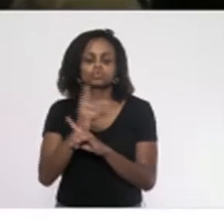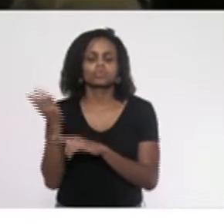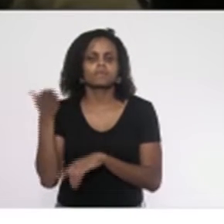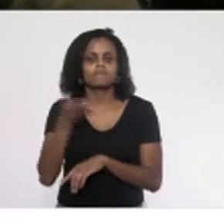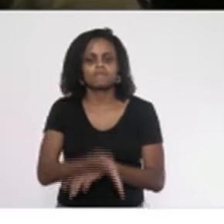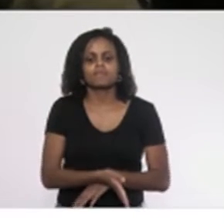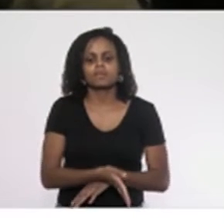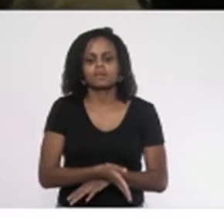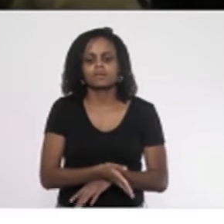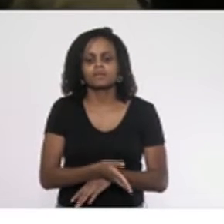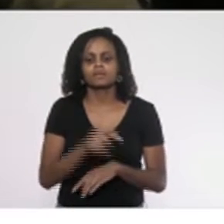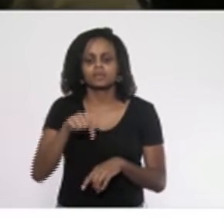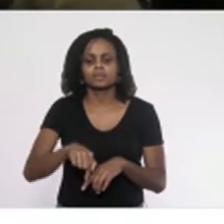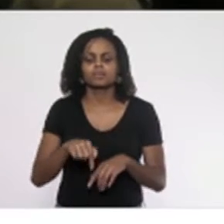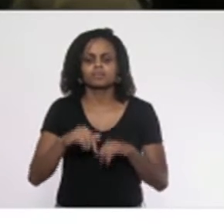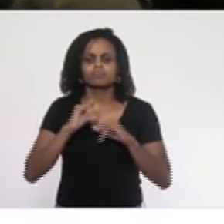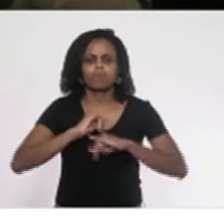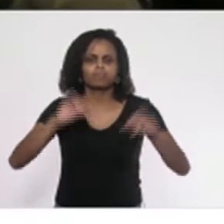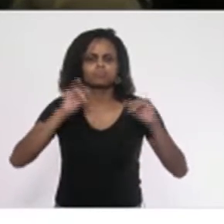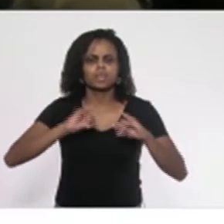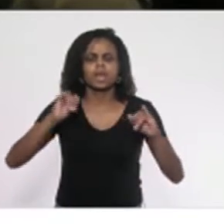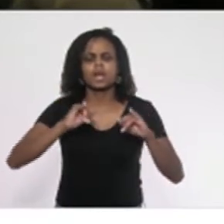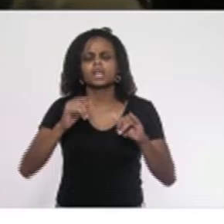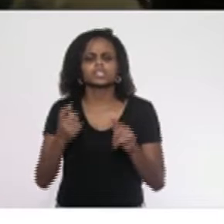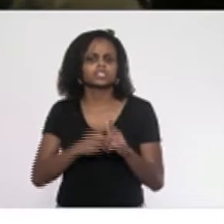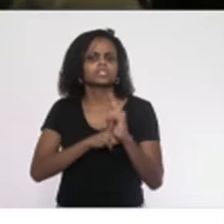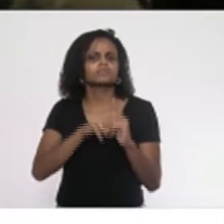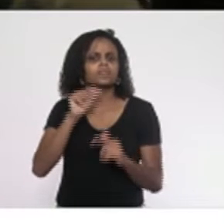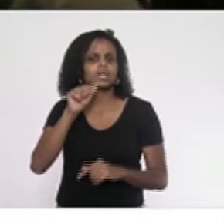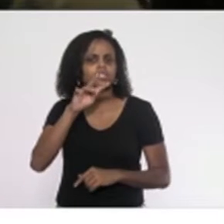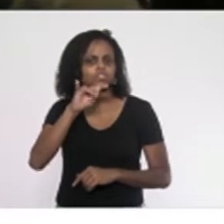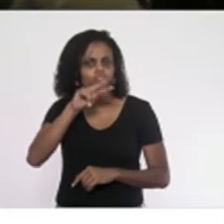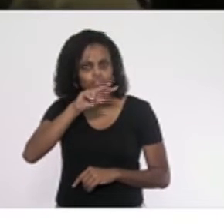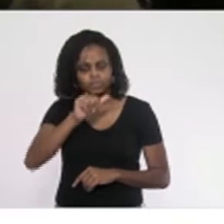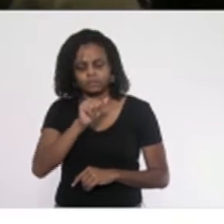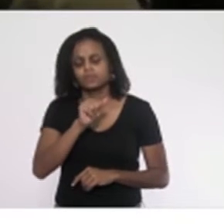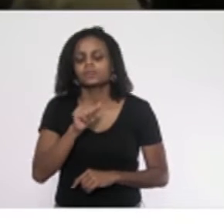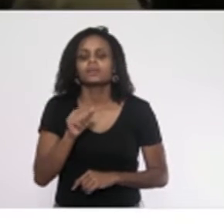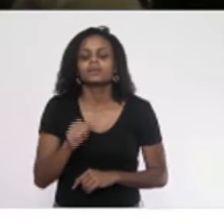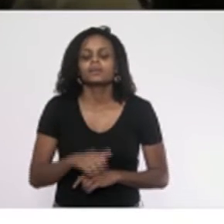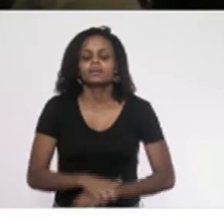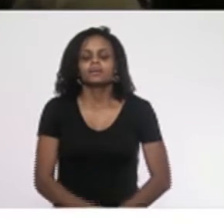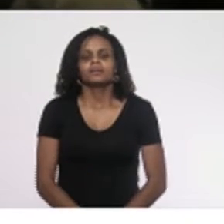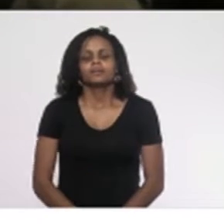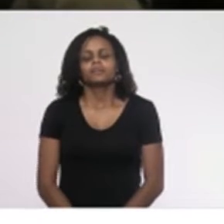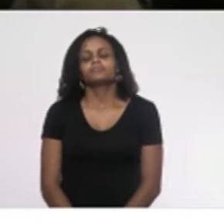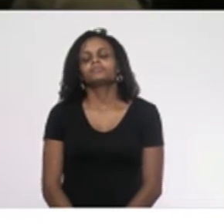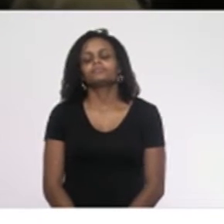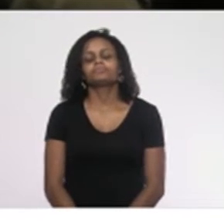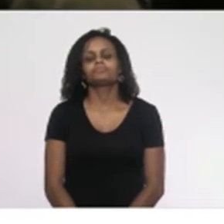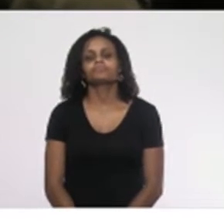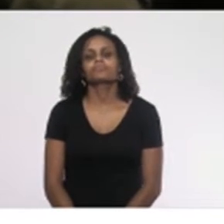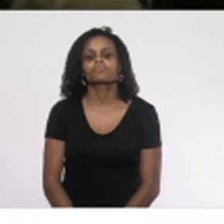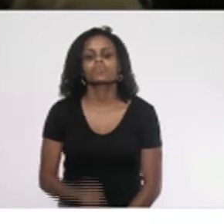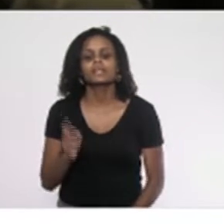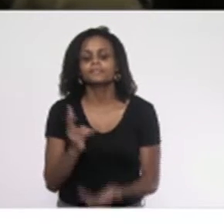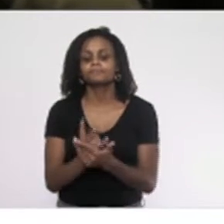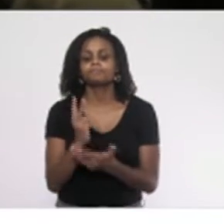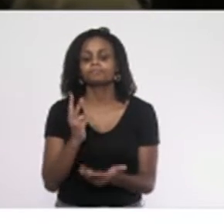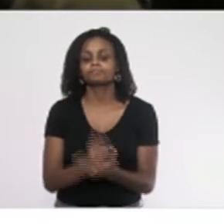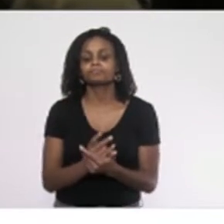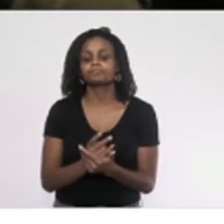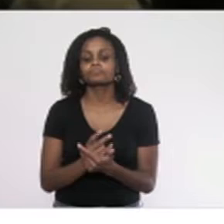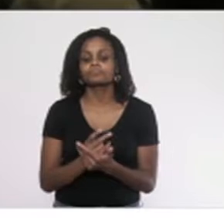exposição de motivo aqui sobre dívida ativa, em geral, ela sempre